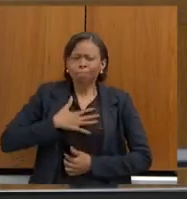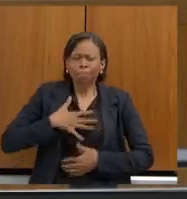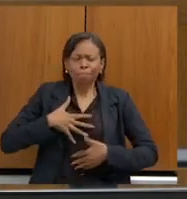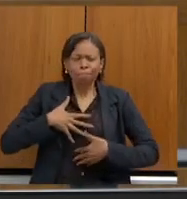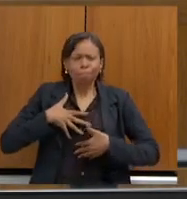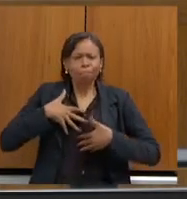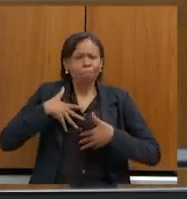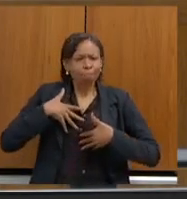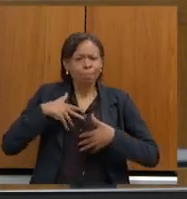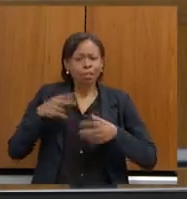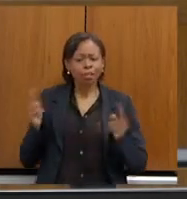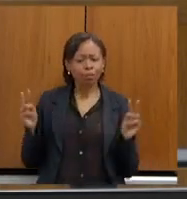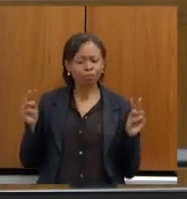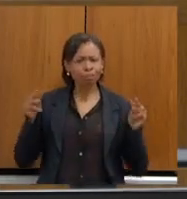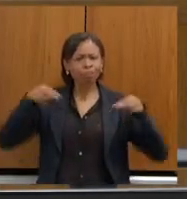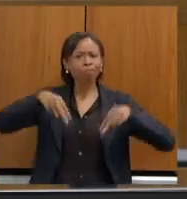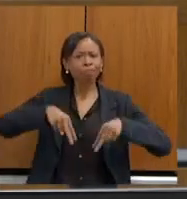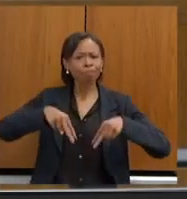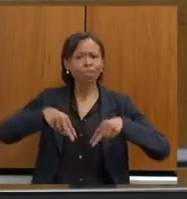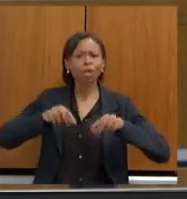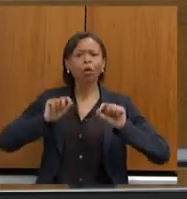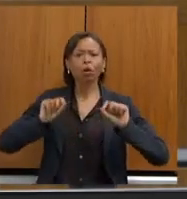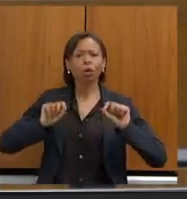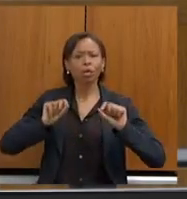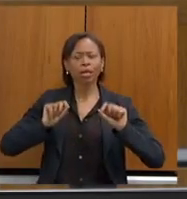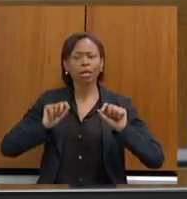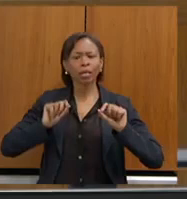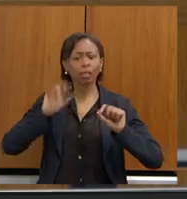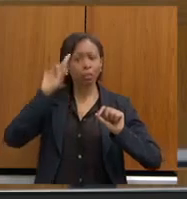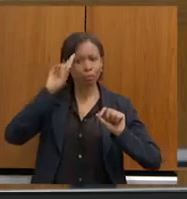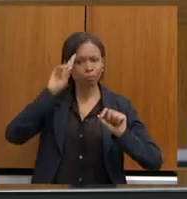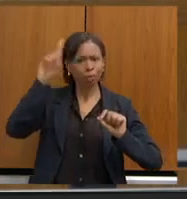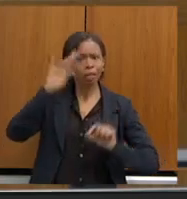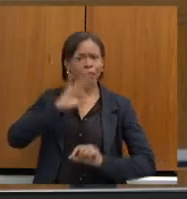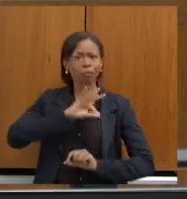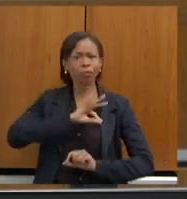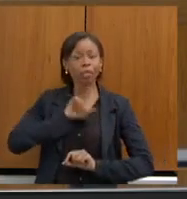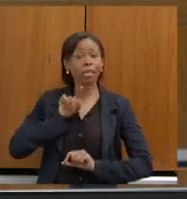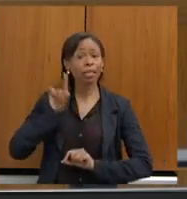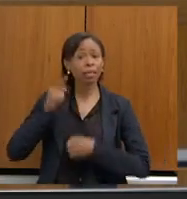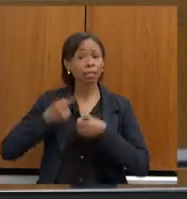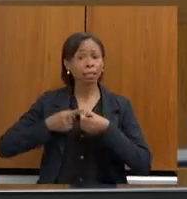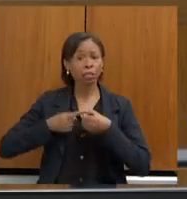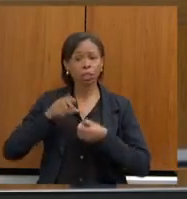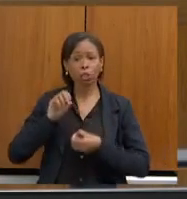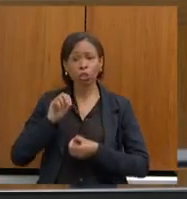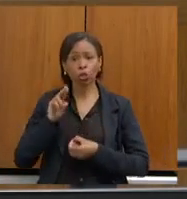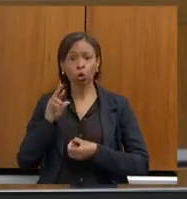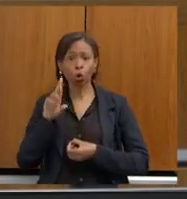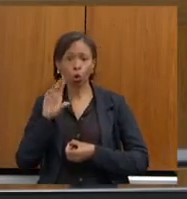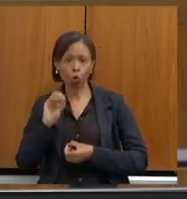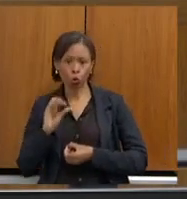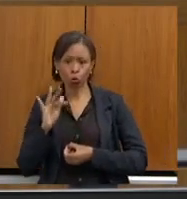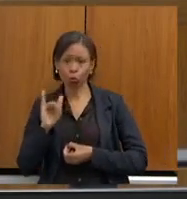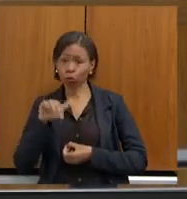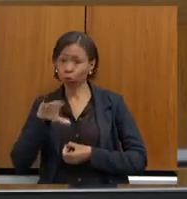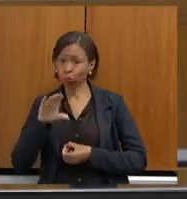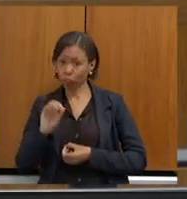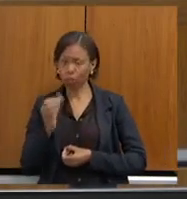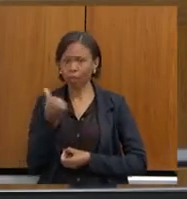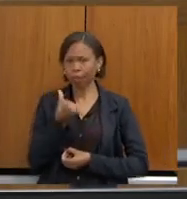inteira presença do Excelentíssimo Senhor Comandante na nossa cidade de Ouro Fino sexta-feira passada